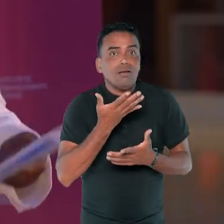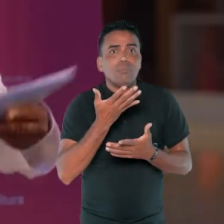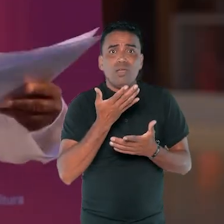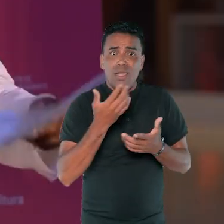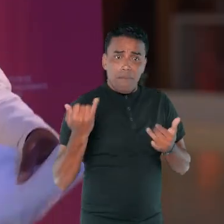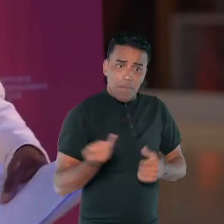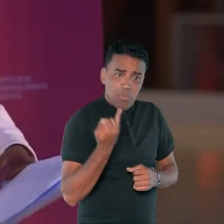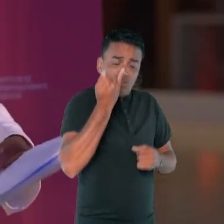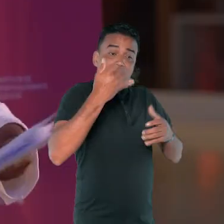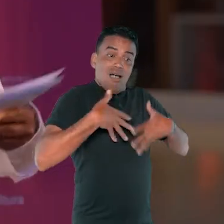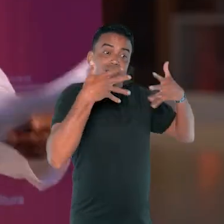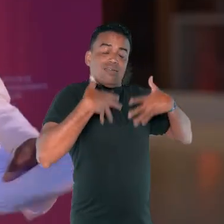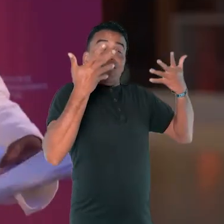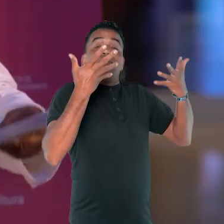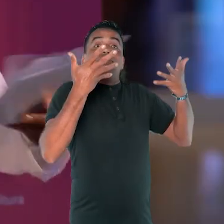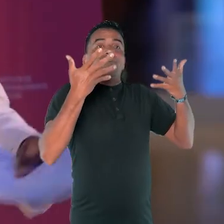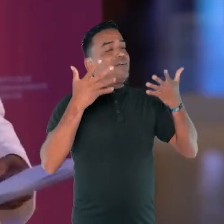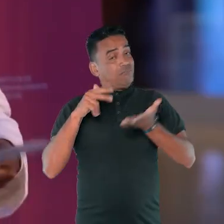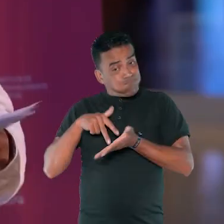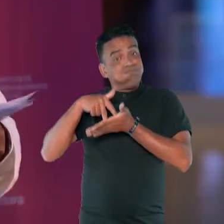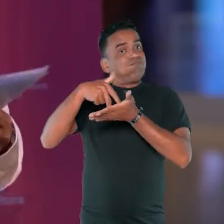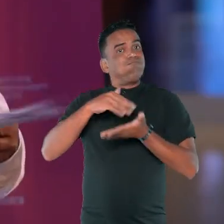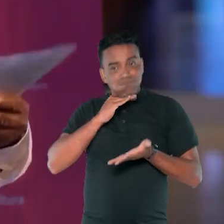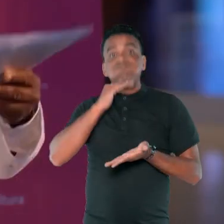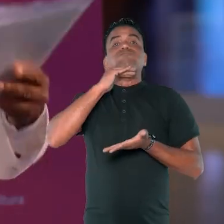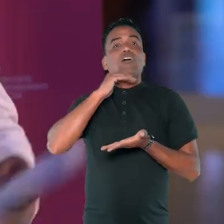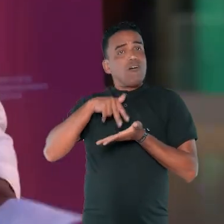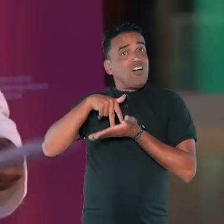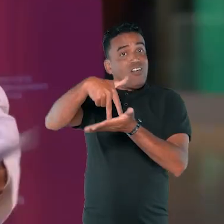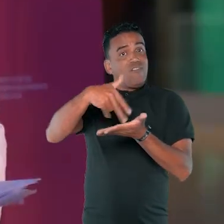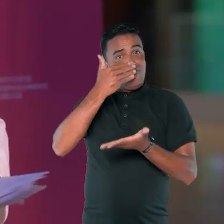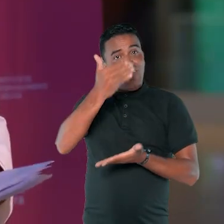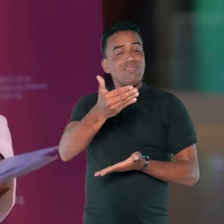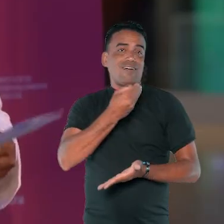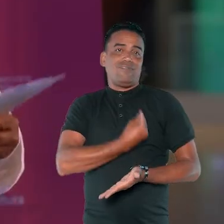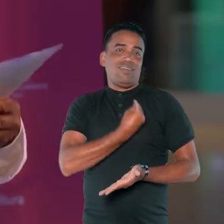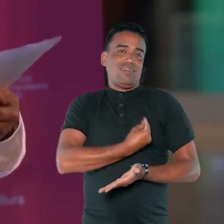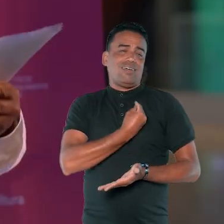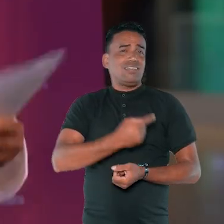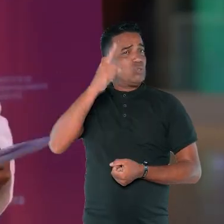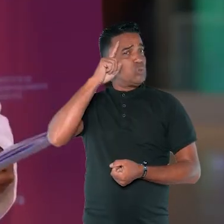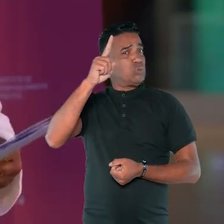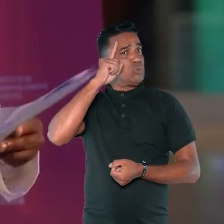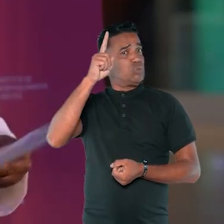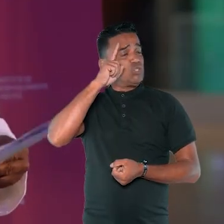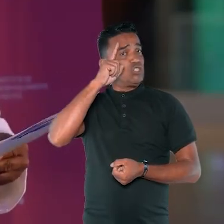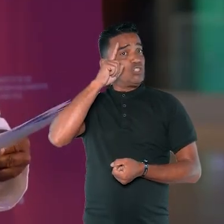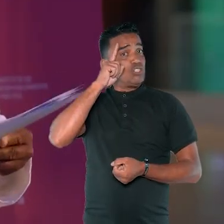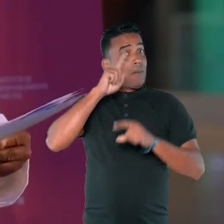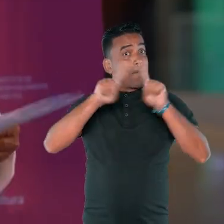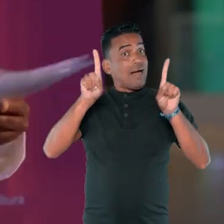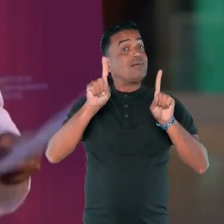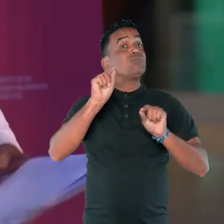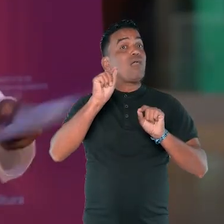nos faz levantar e encarar a vida todos os dias com alegria e